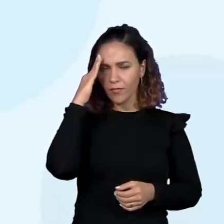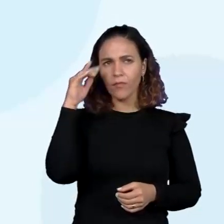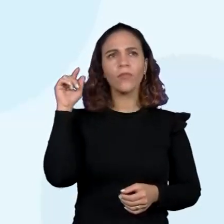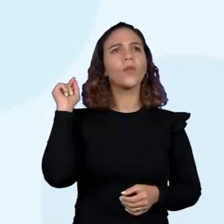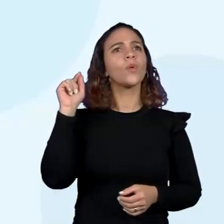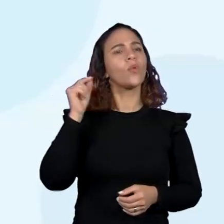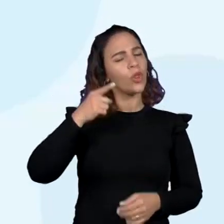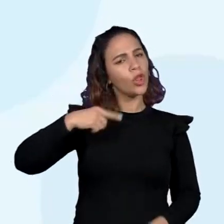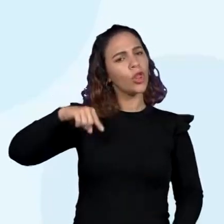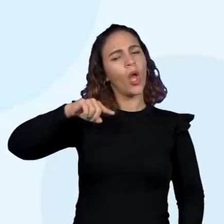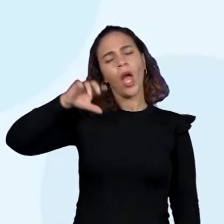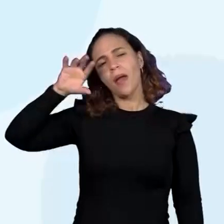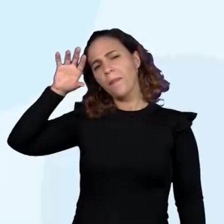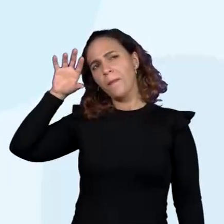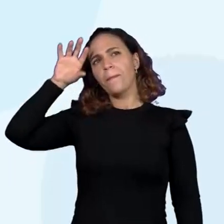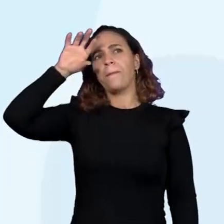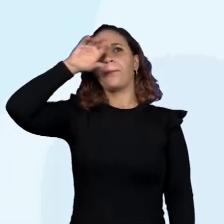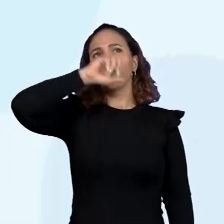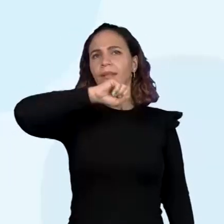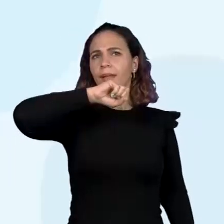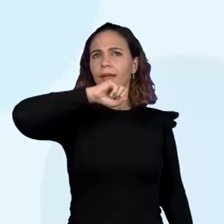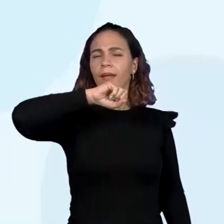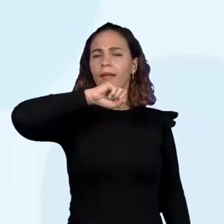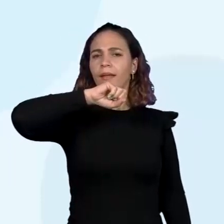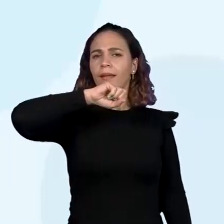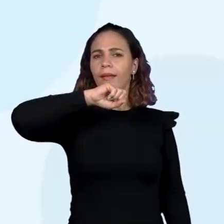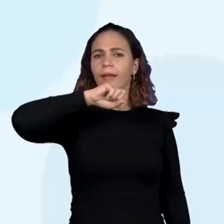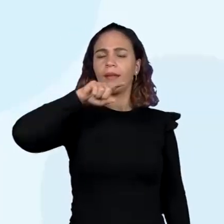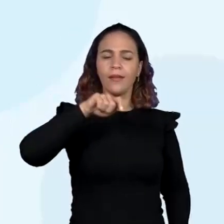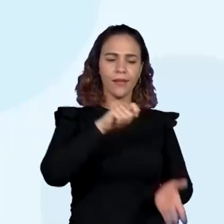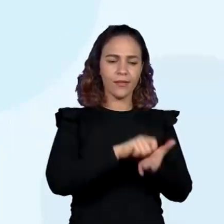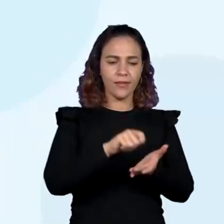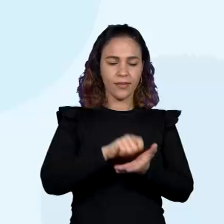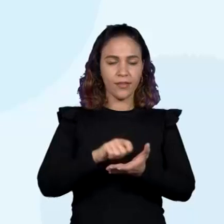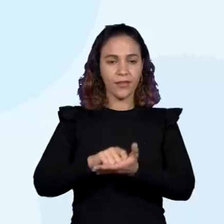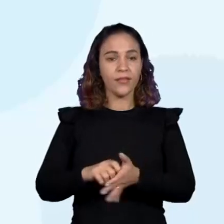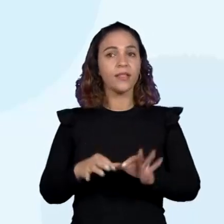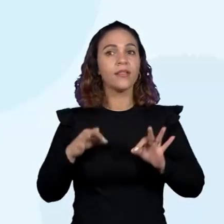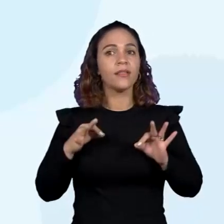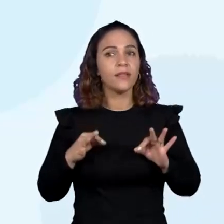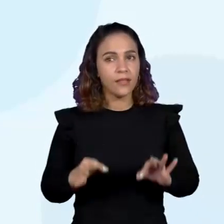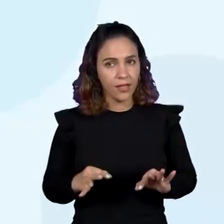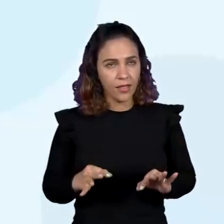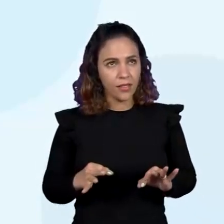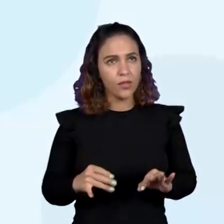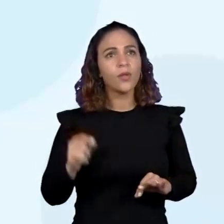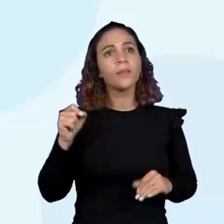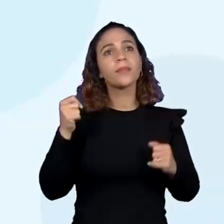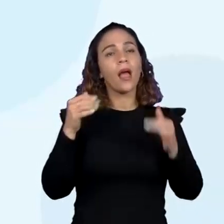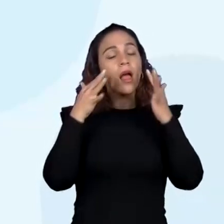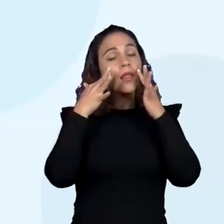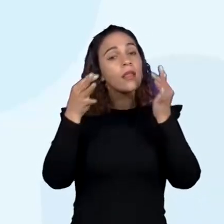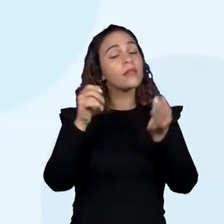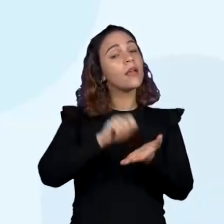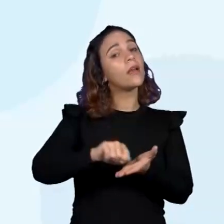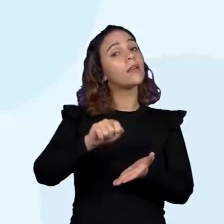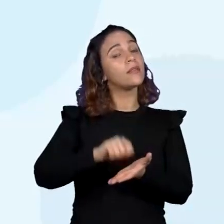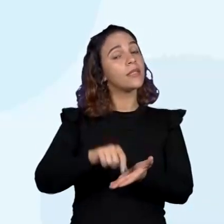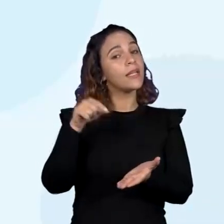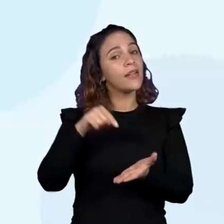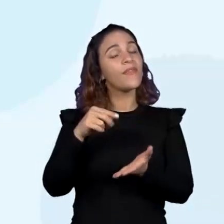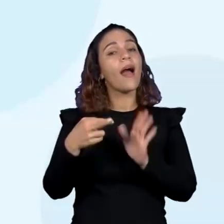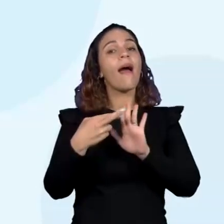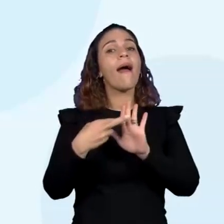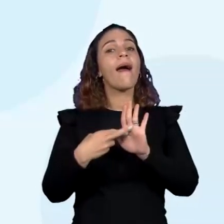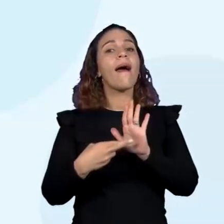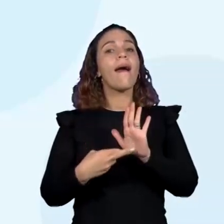que aprendemos para aprendermos a escrever bem é nos atentarmos à ortografia,